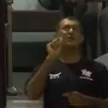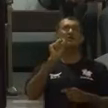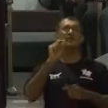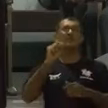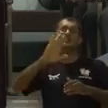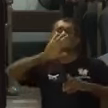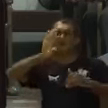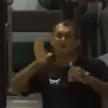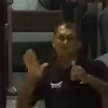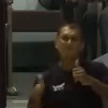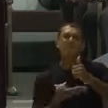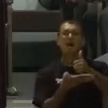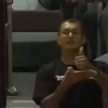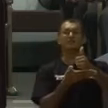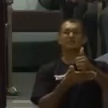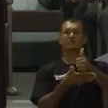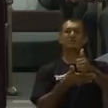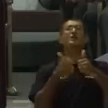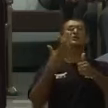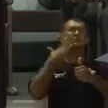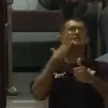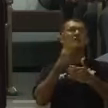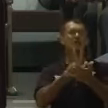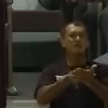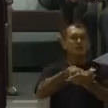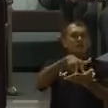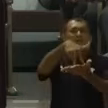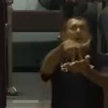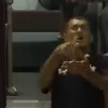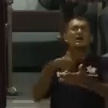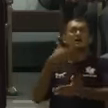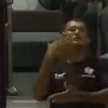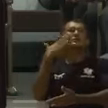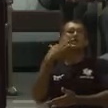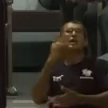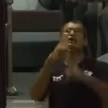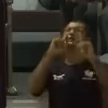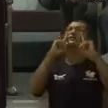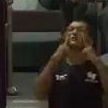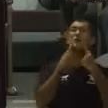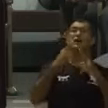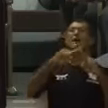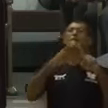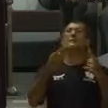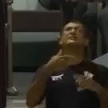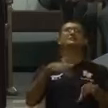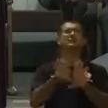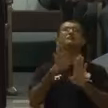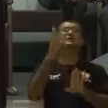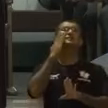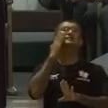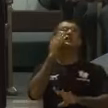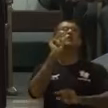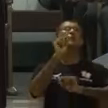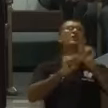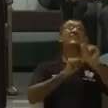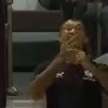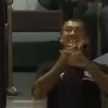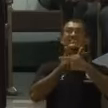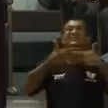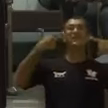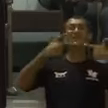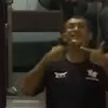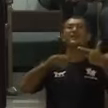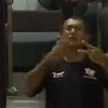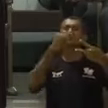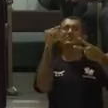eu sei o que é estar em pé, eu sei o que é chorar, mas eu sei também o que é sorrir,